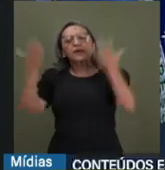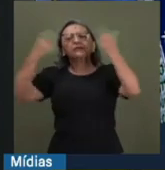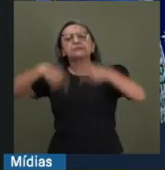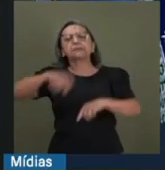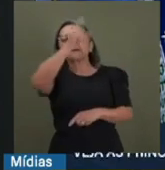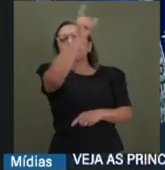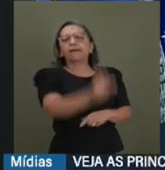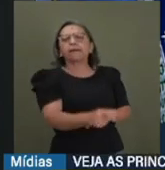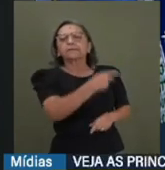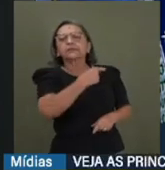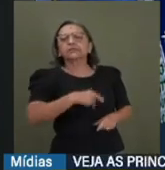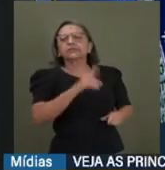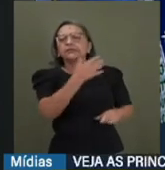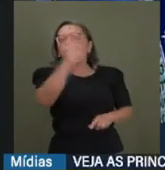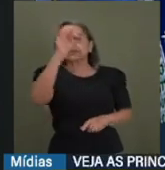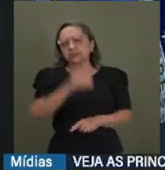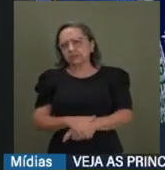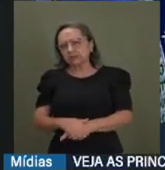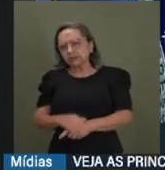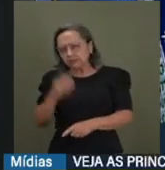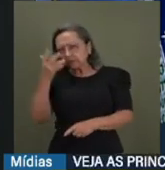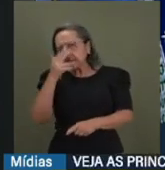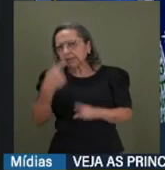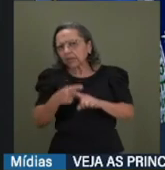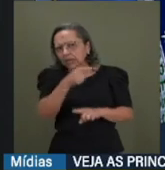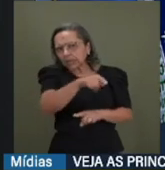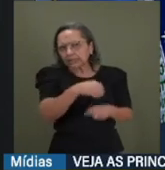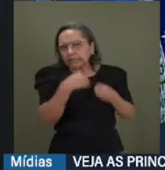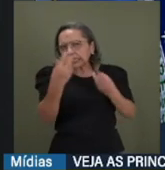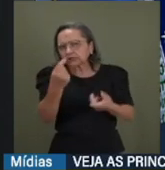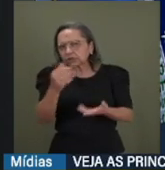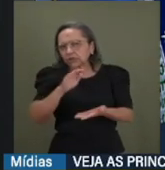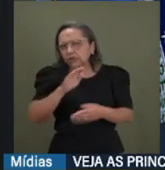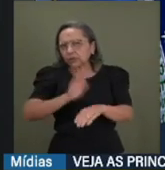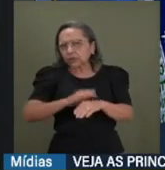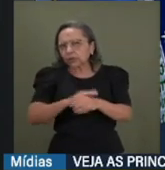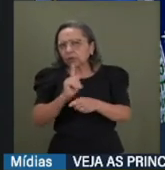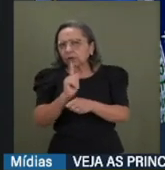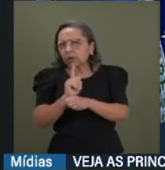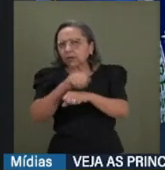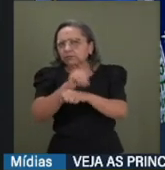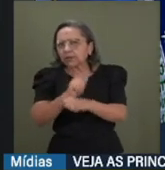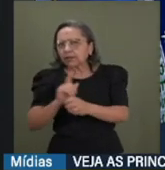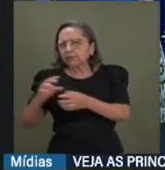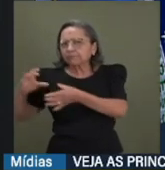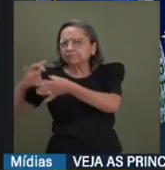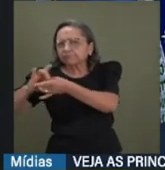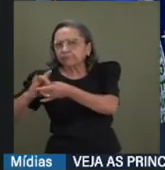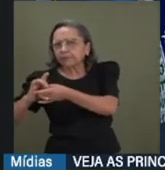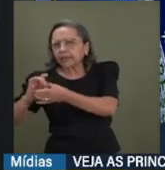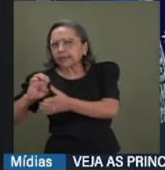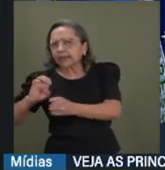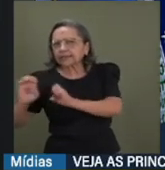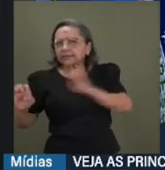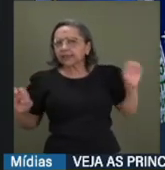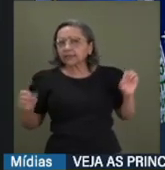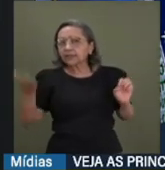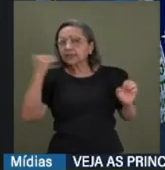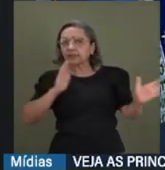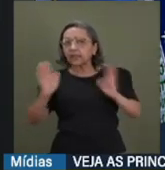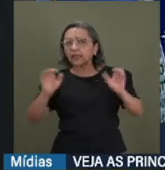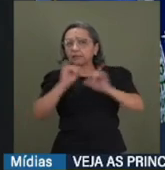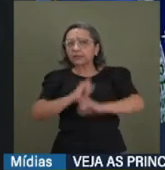que é o dinheiro que ele remete para as ONGs ligadas à esquerda? Que na época da campanha todos